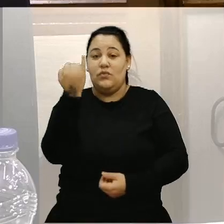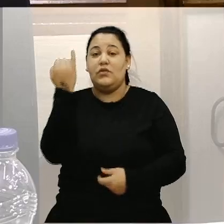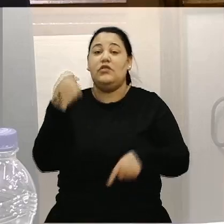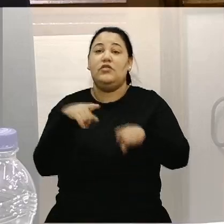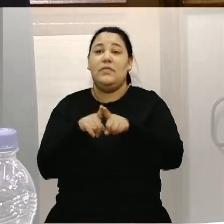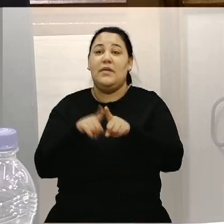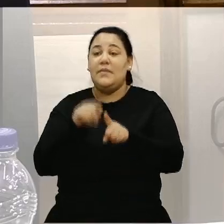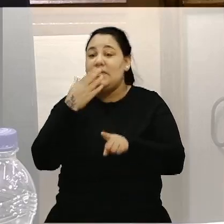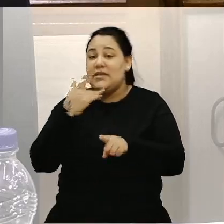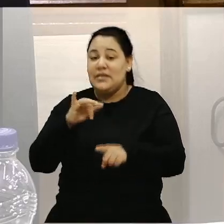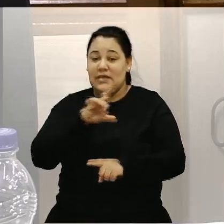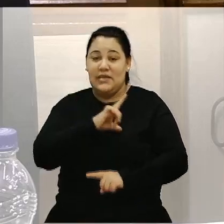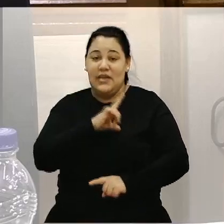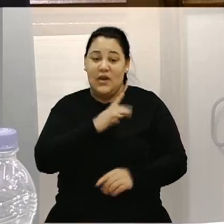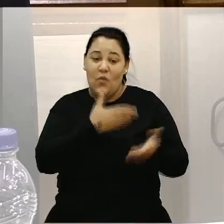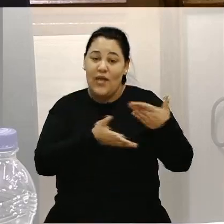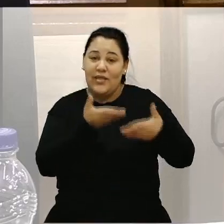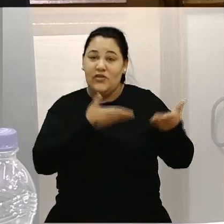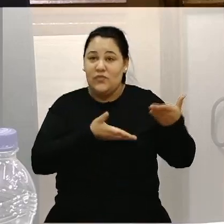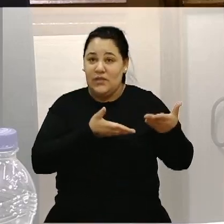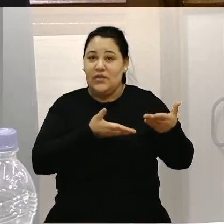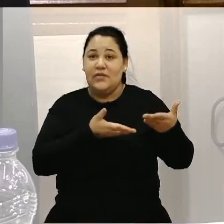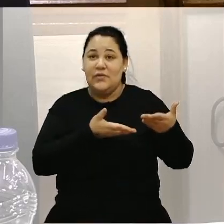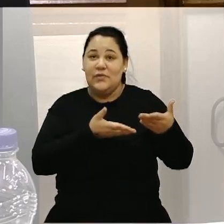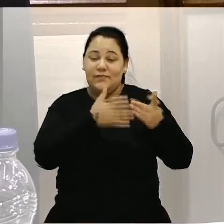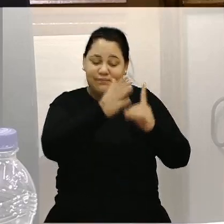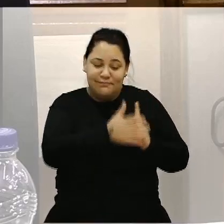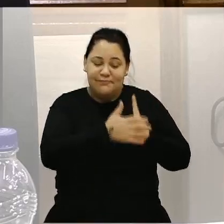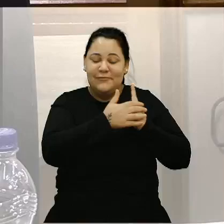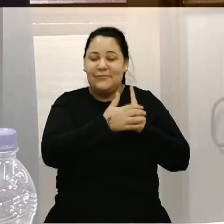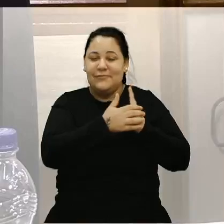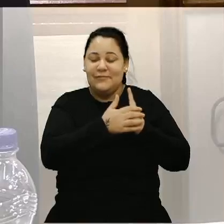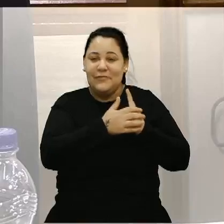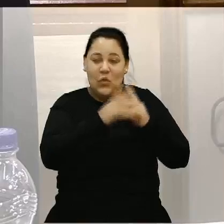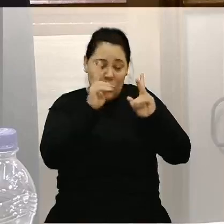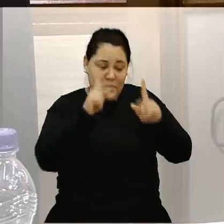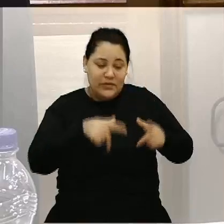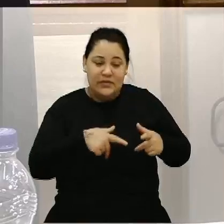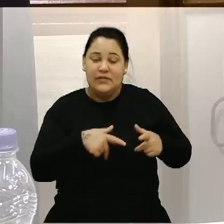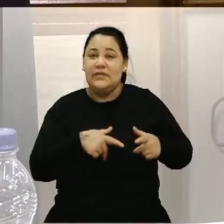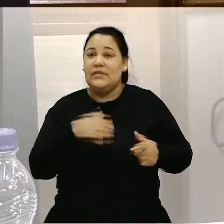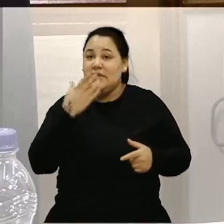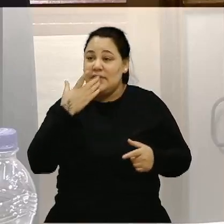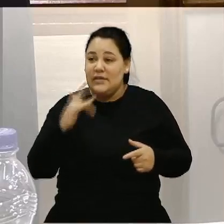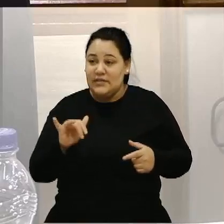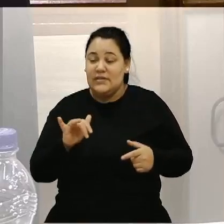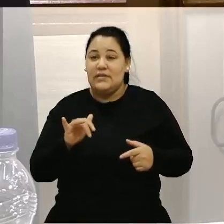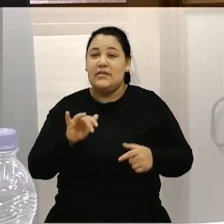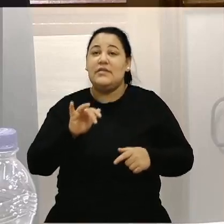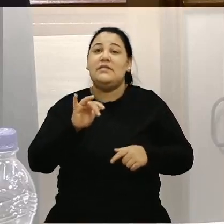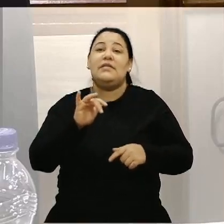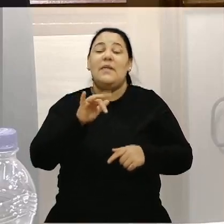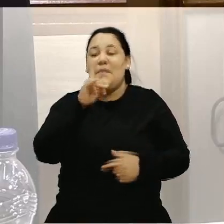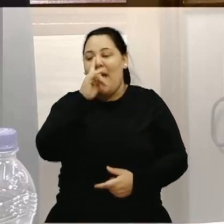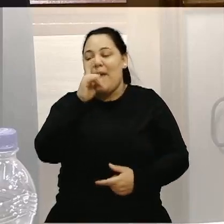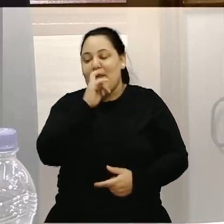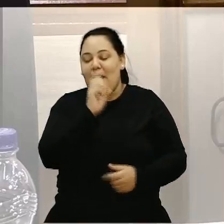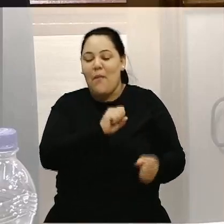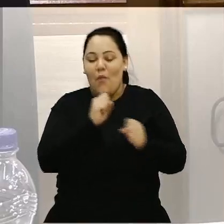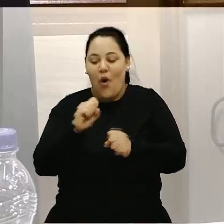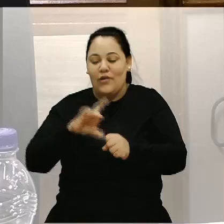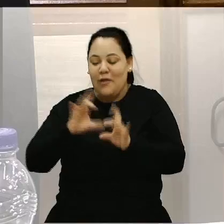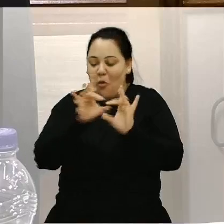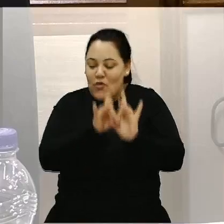essas crianças tenham um atendimento, né, acolhedor, humanizado, crianças e pais possam estar em